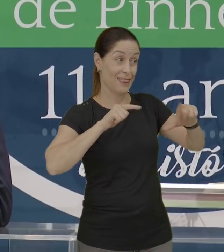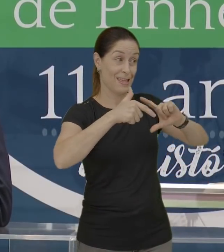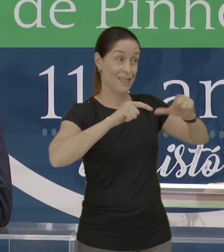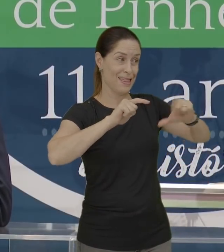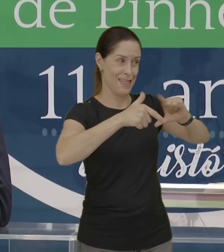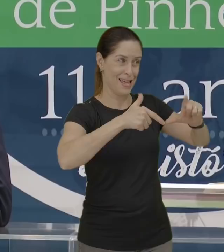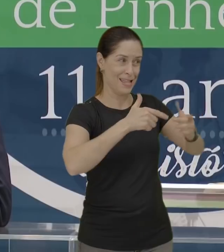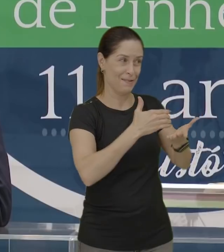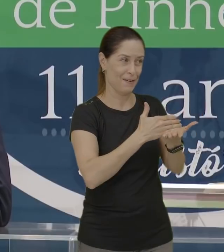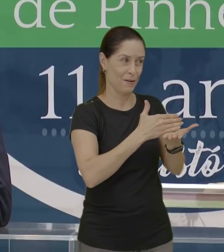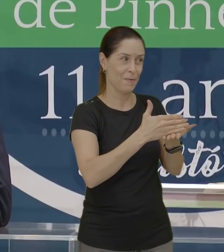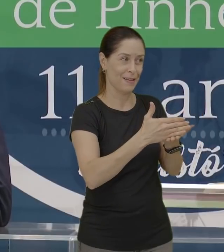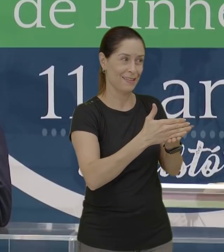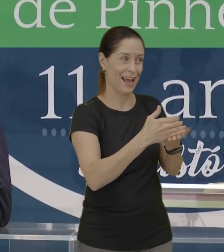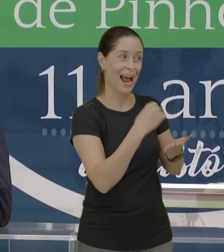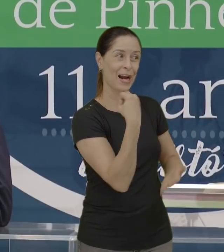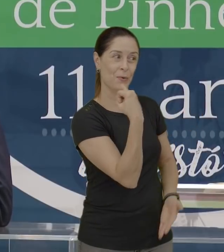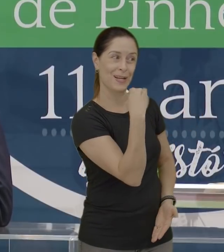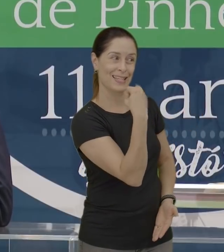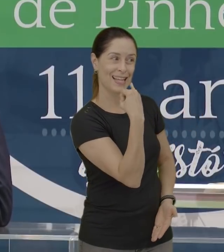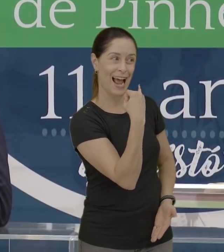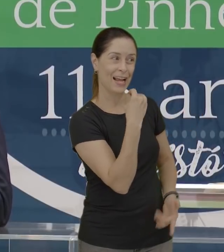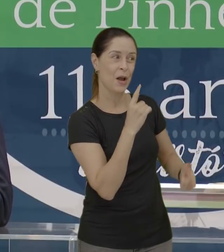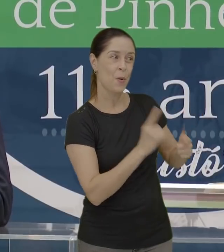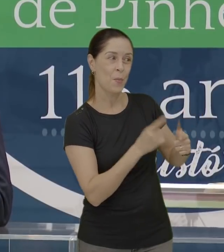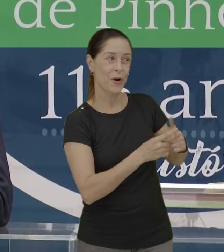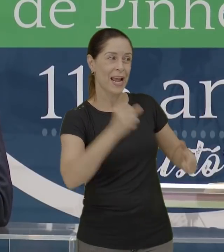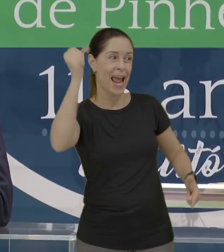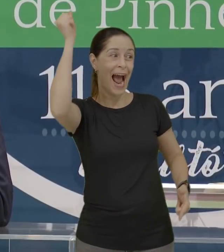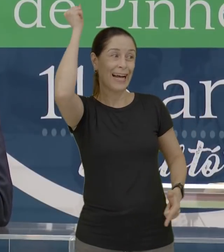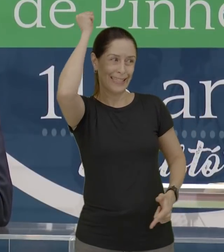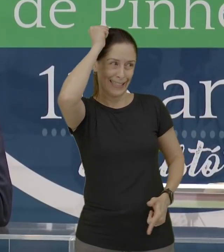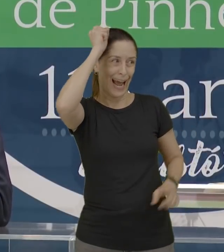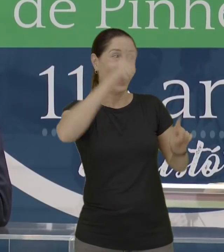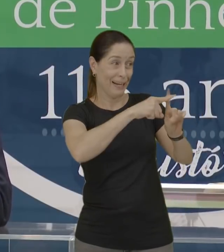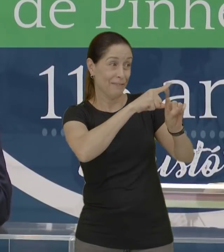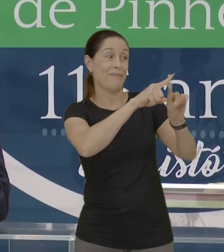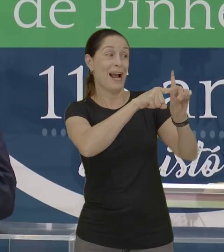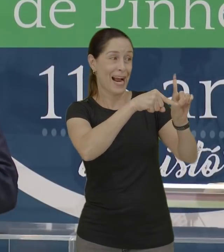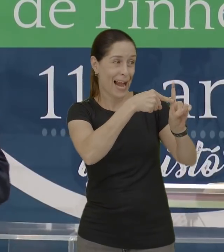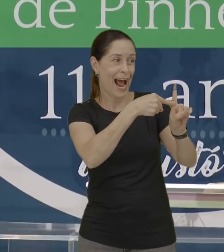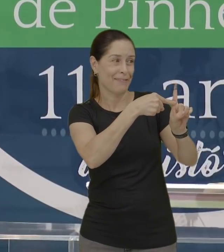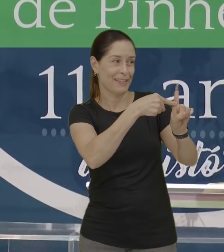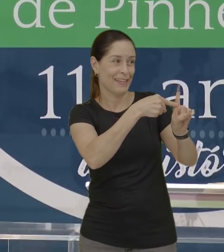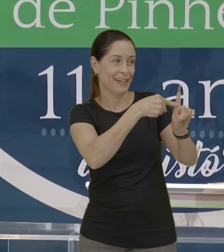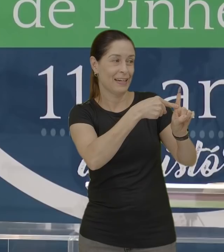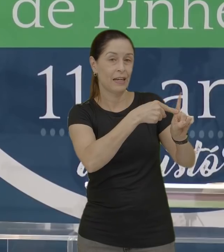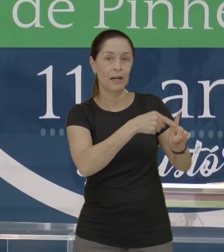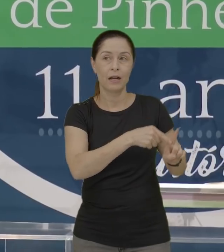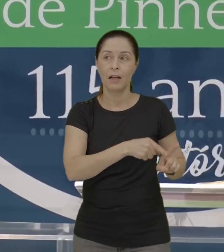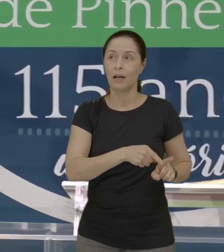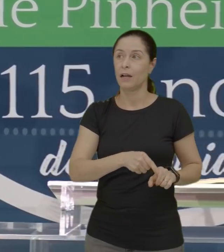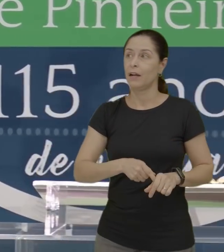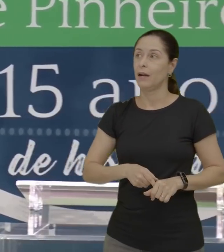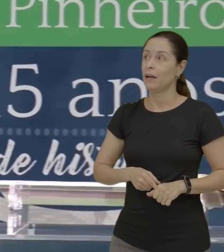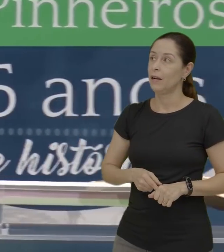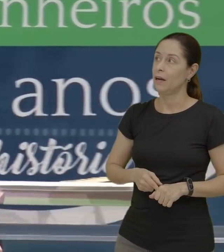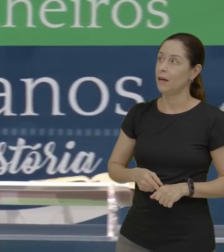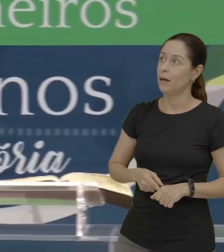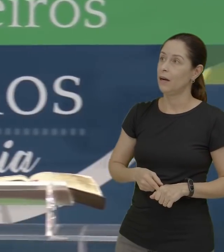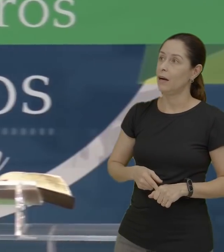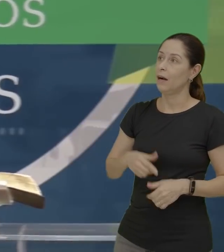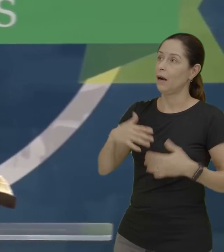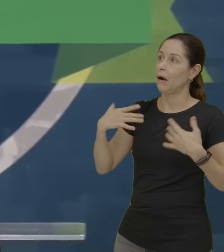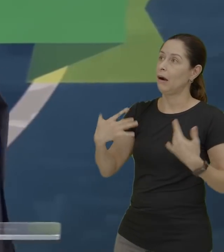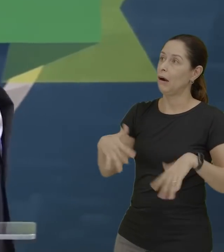Isaac. A Sara vai conceber. Ele riu, a Sara riu, um riso de incredulidade. E